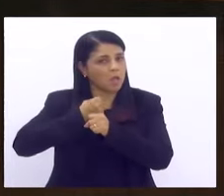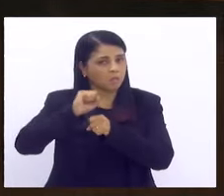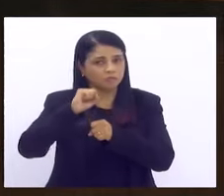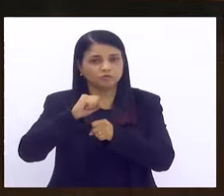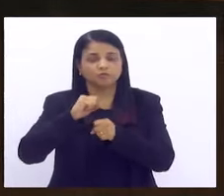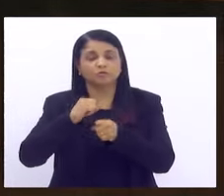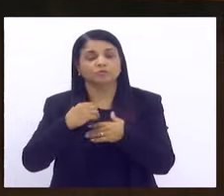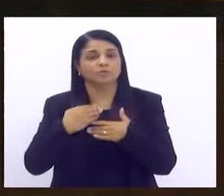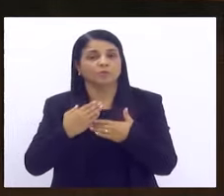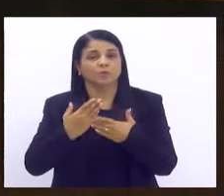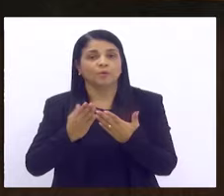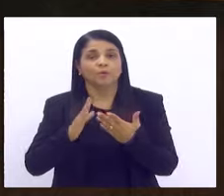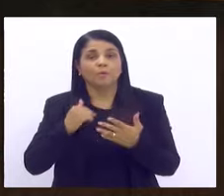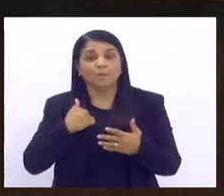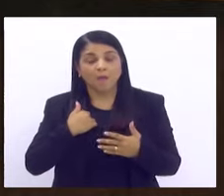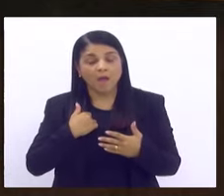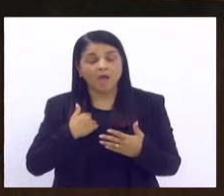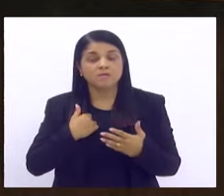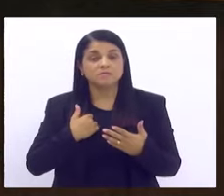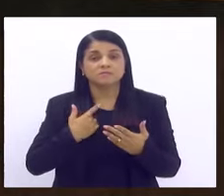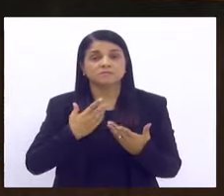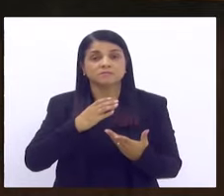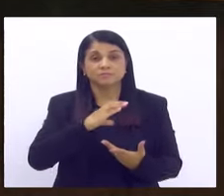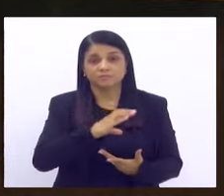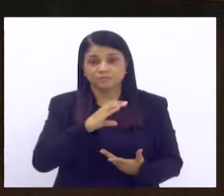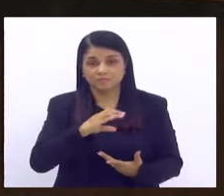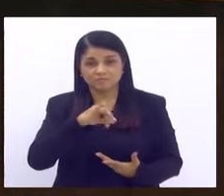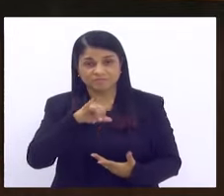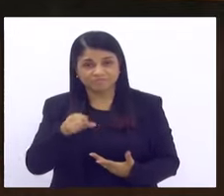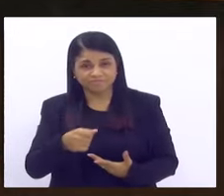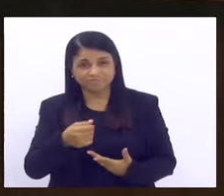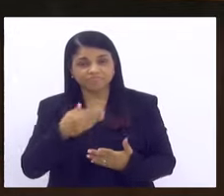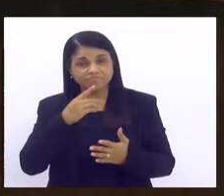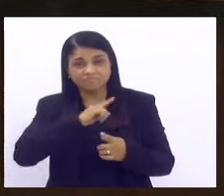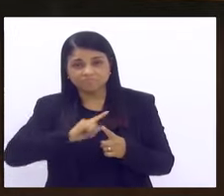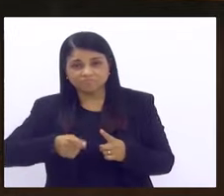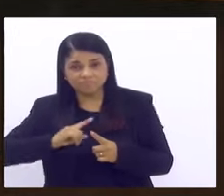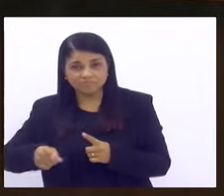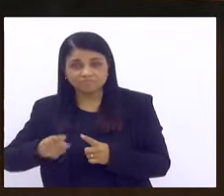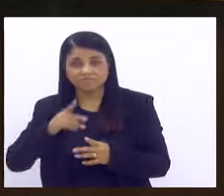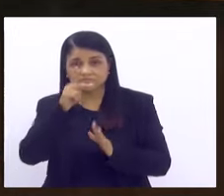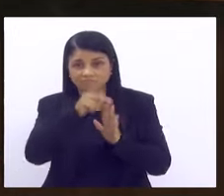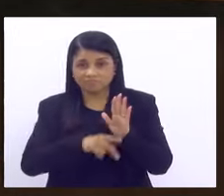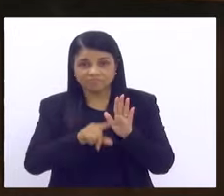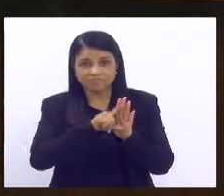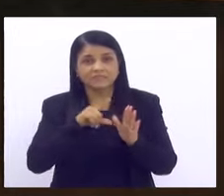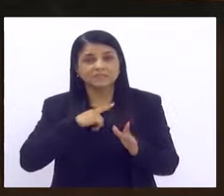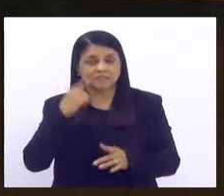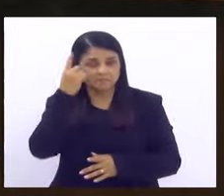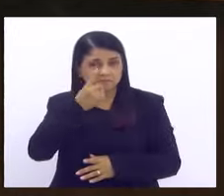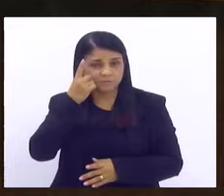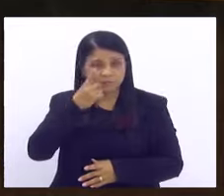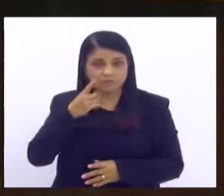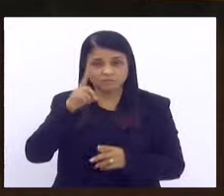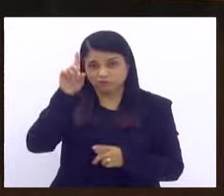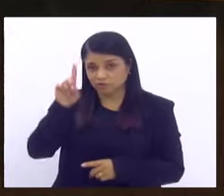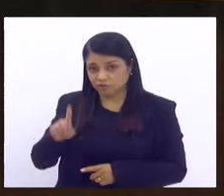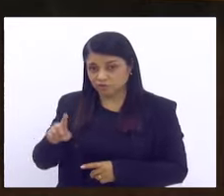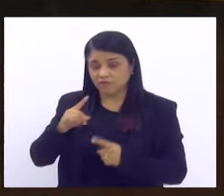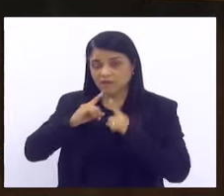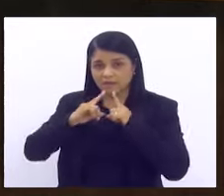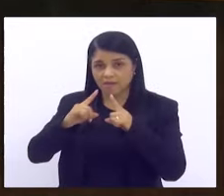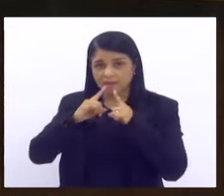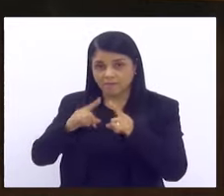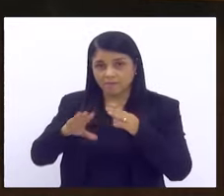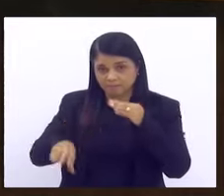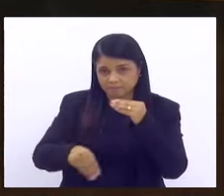da CCJ, mas a retaliação do projeto. E que fique aqui marcado, porque tem deputado de direita que vem reclamar das